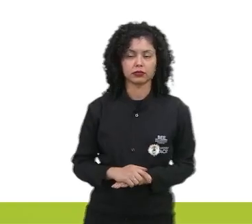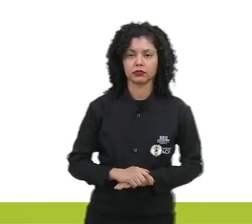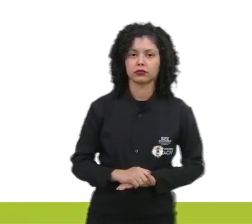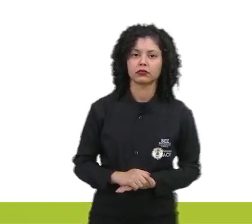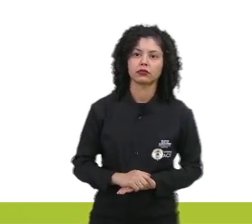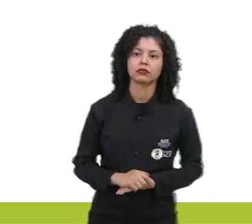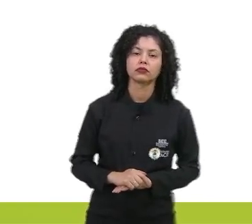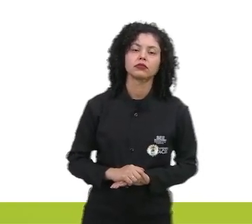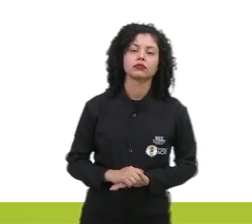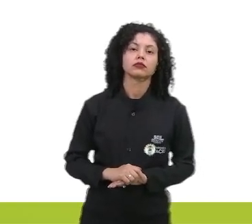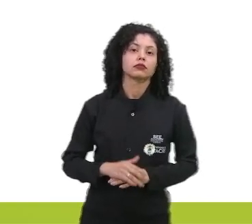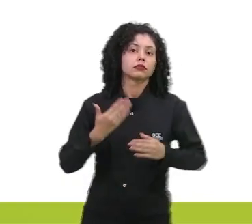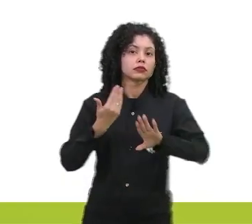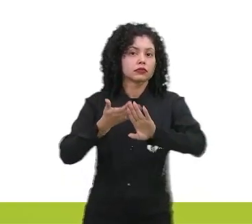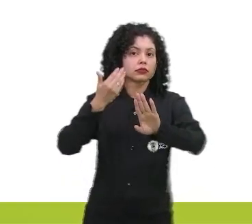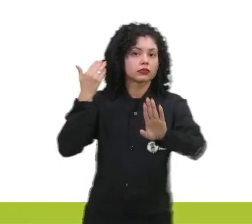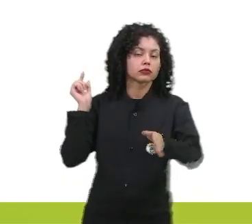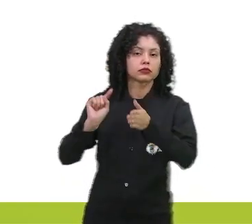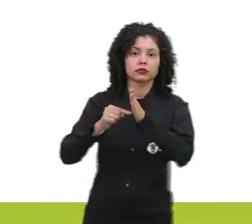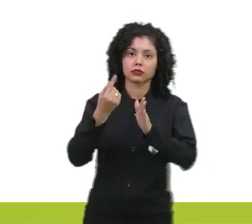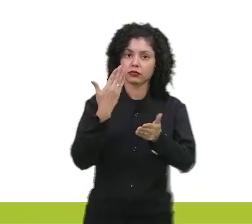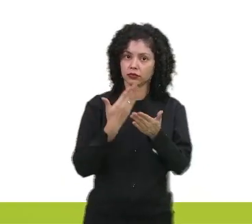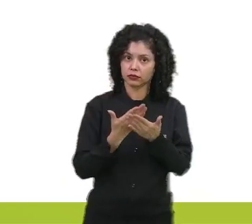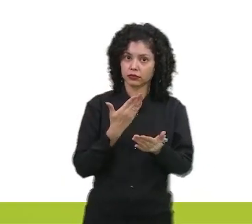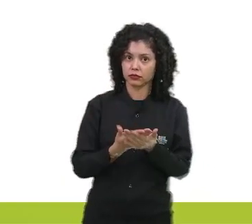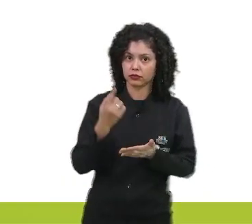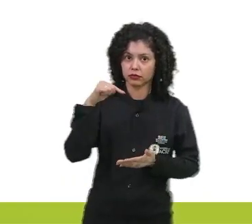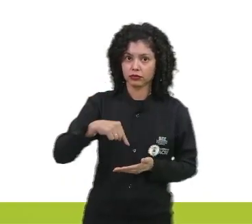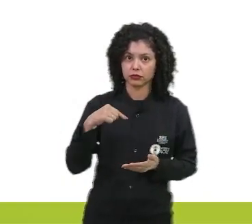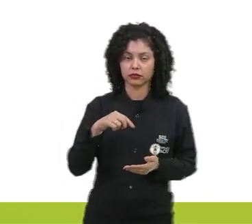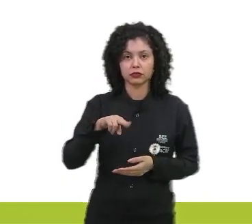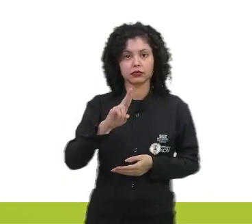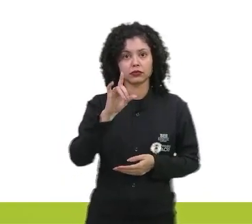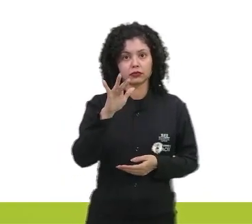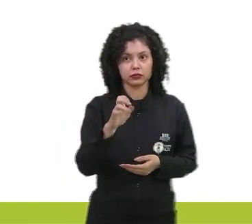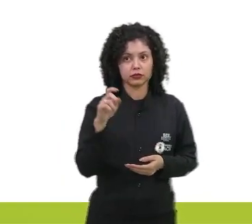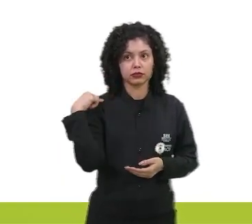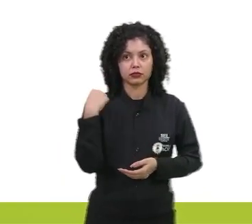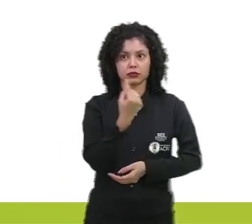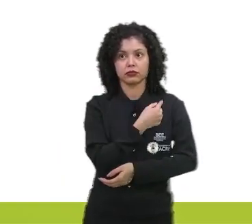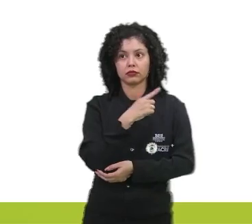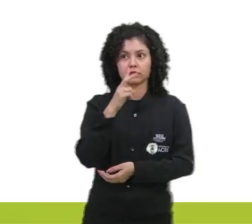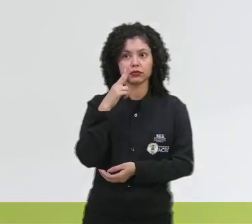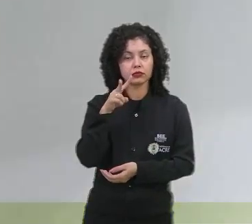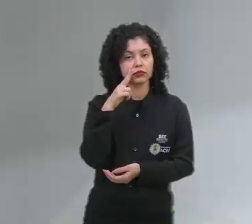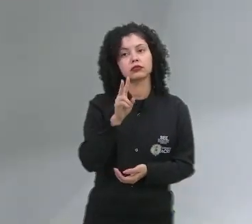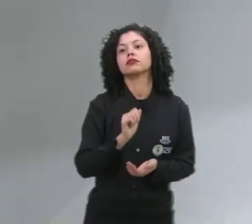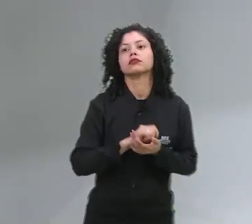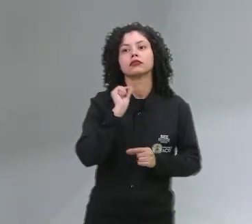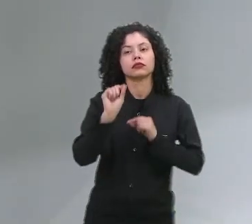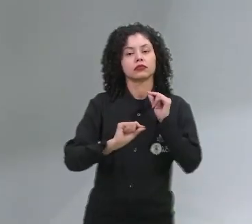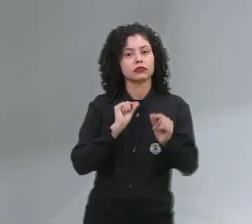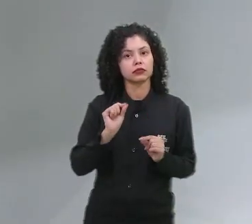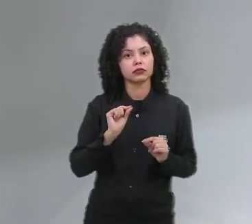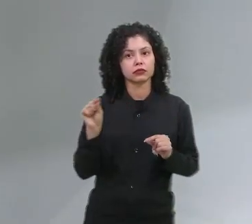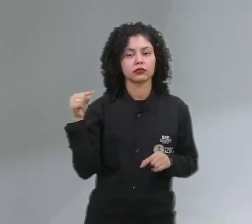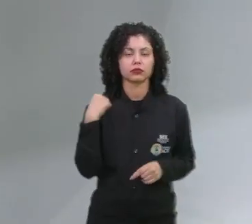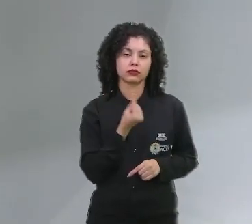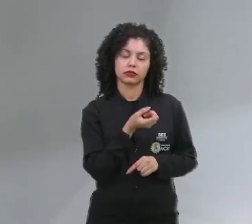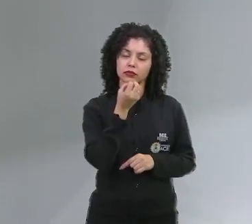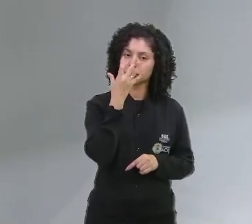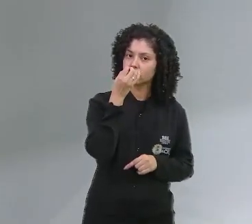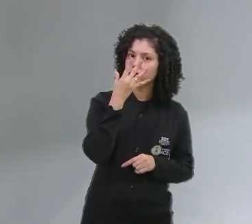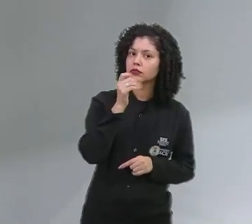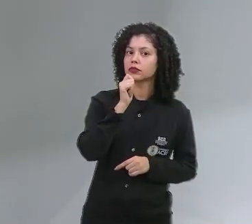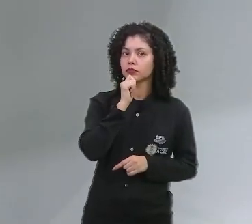gravar. Desde as nossas primeiras aulas aqui dessa unidade, a gente está vendo, né, que a